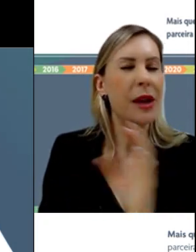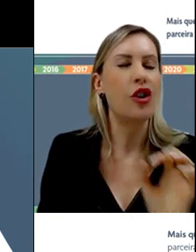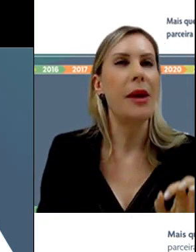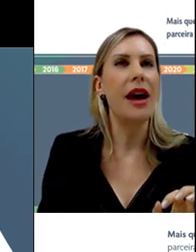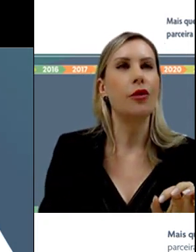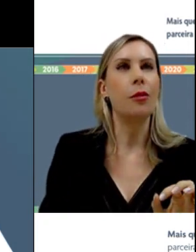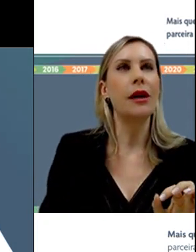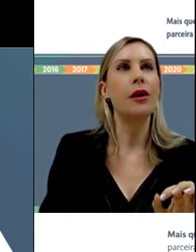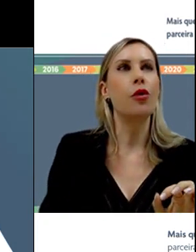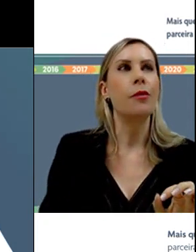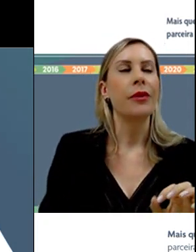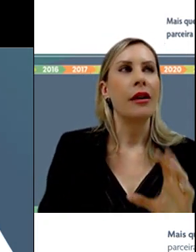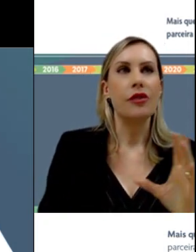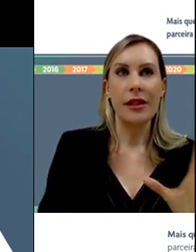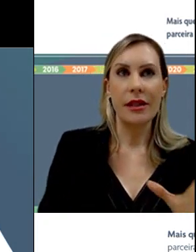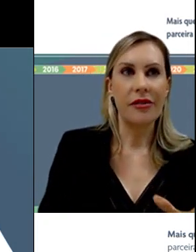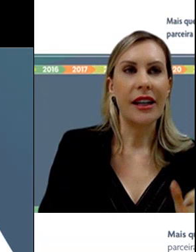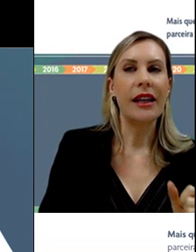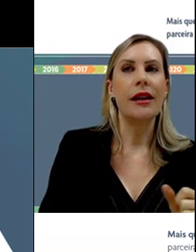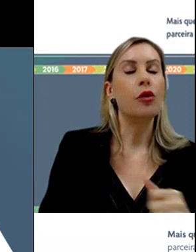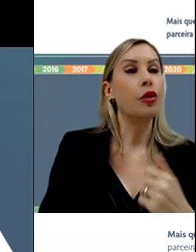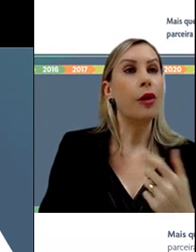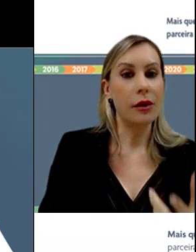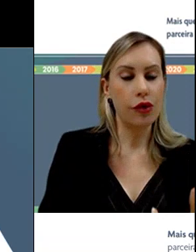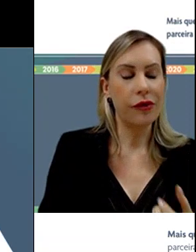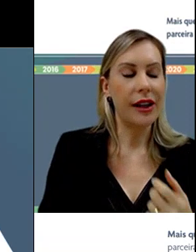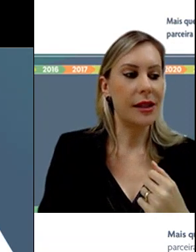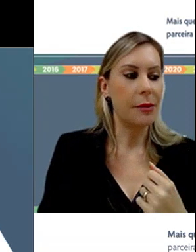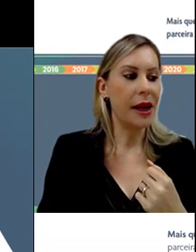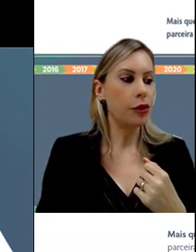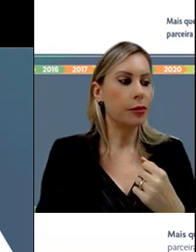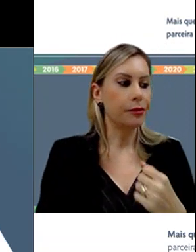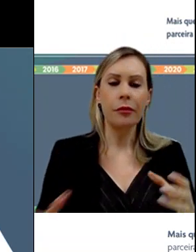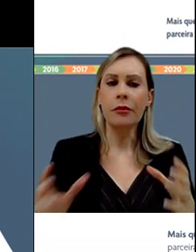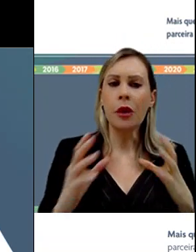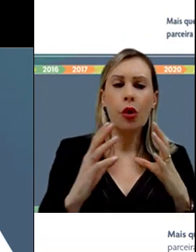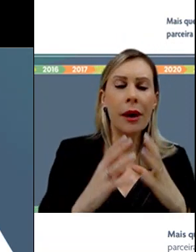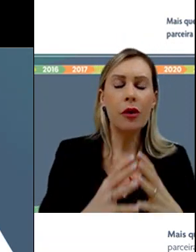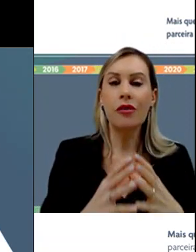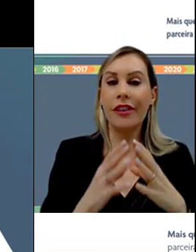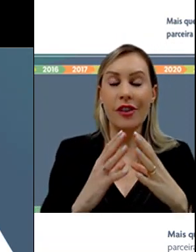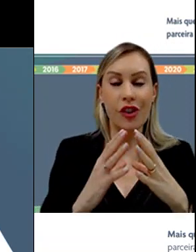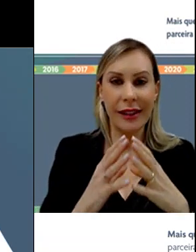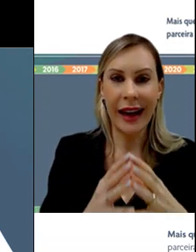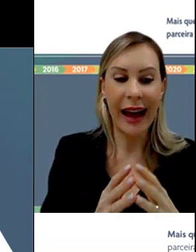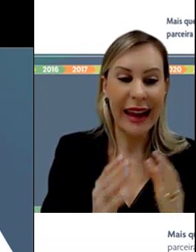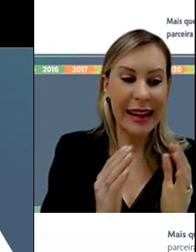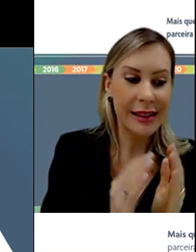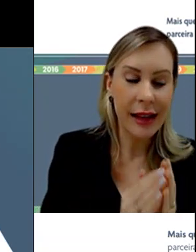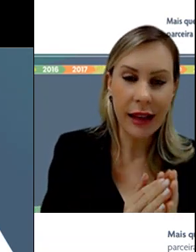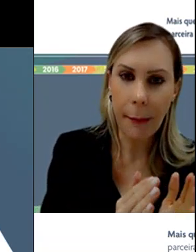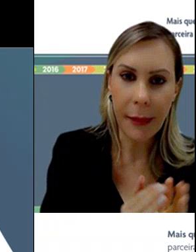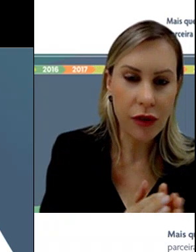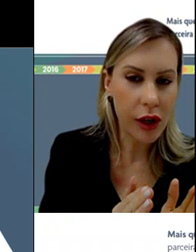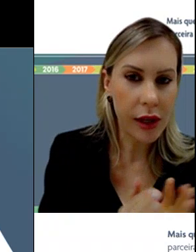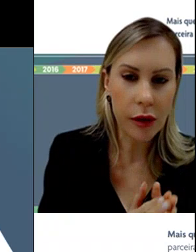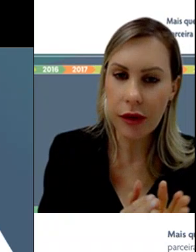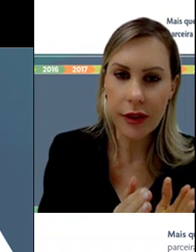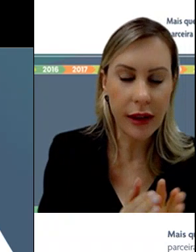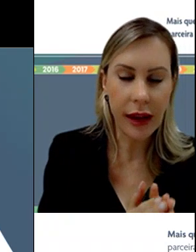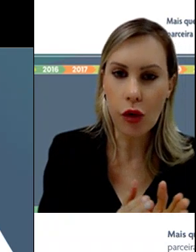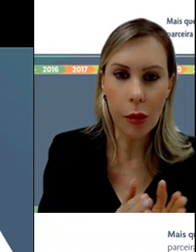banco, um PGBL no banco, você se invalida, ou no caso de um falecimento, o banco vai te entregar